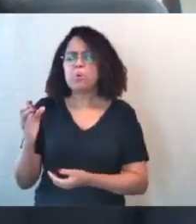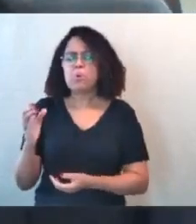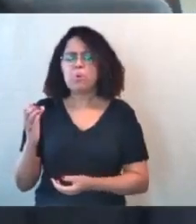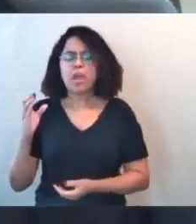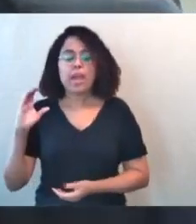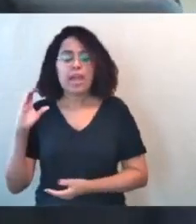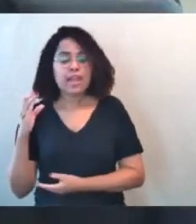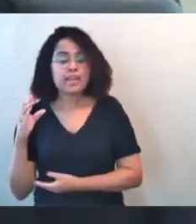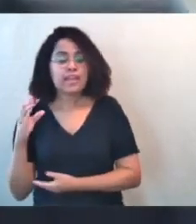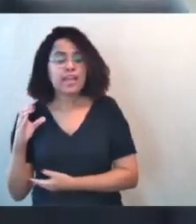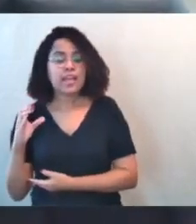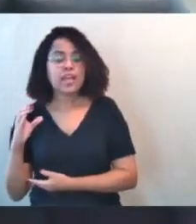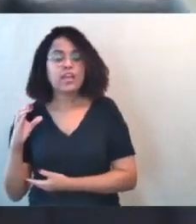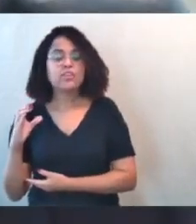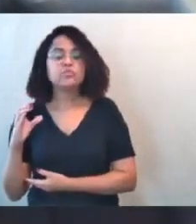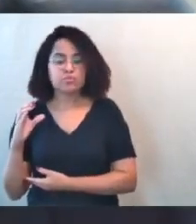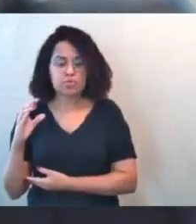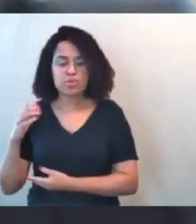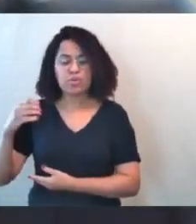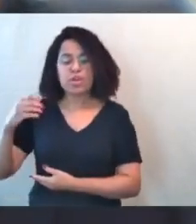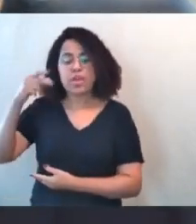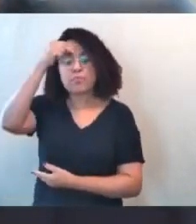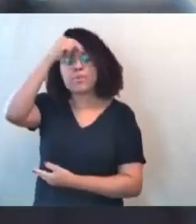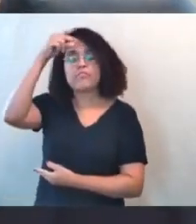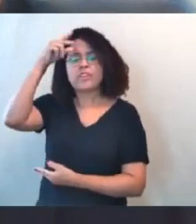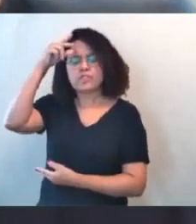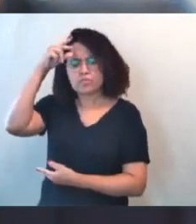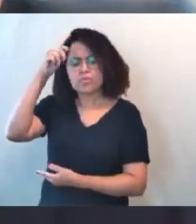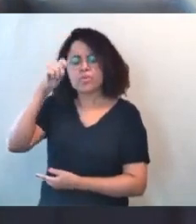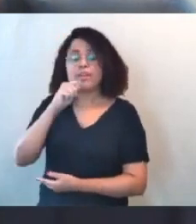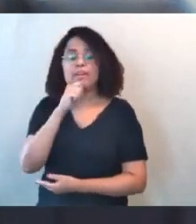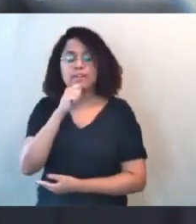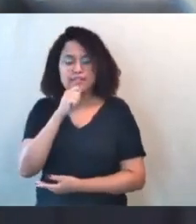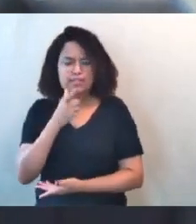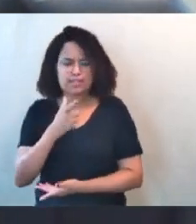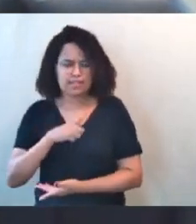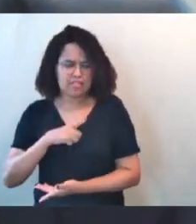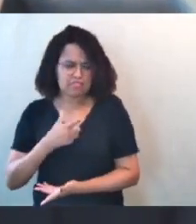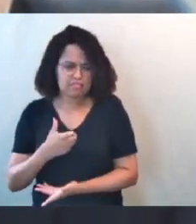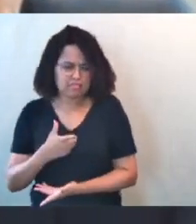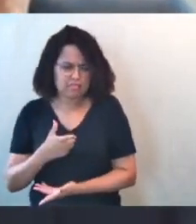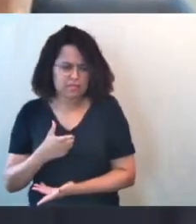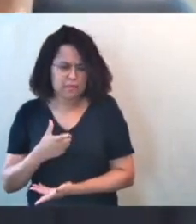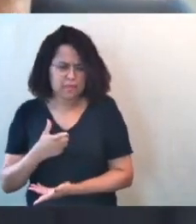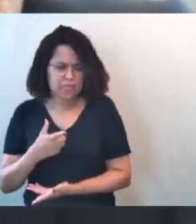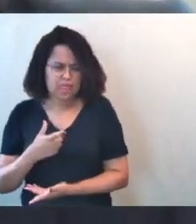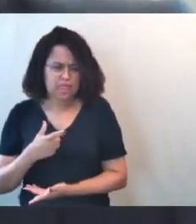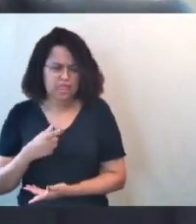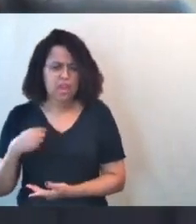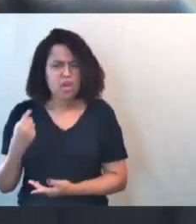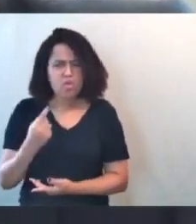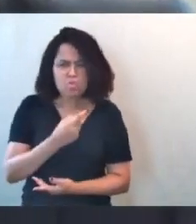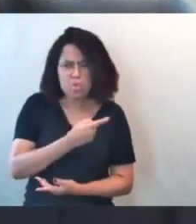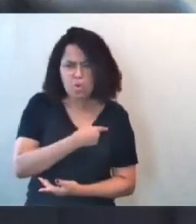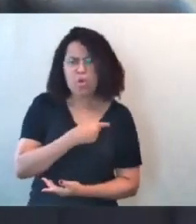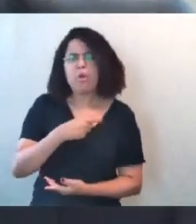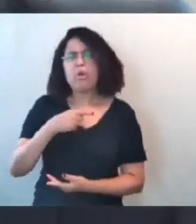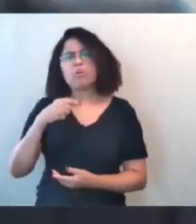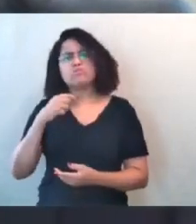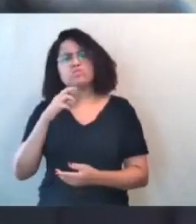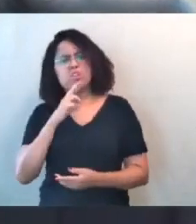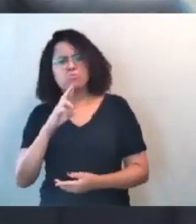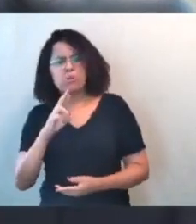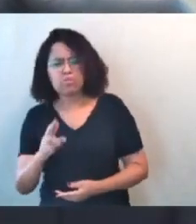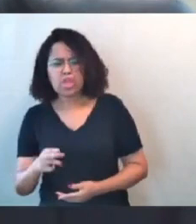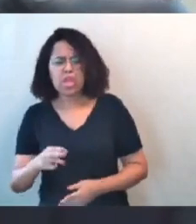Vereador, eu não vou saber o número exato agora, não. Eu acho que a gente já respondeu isso algumas vezes em requerimentos